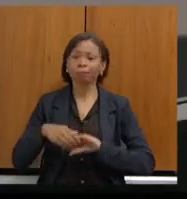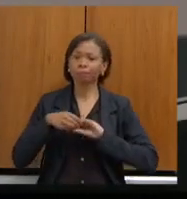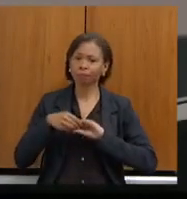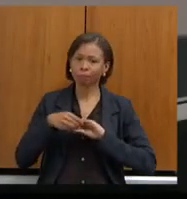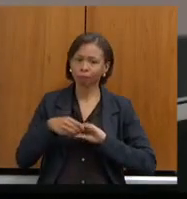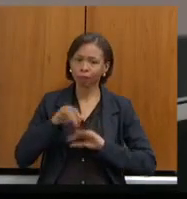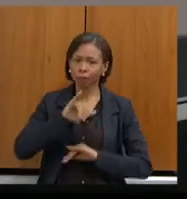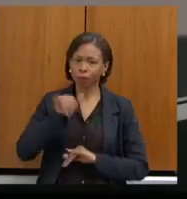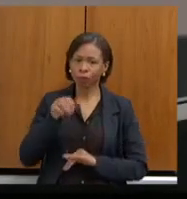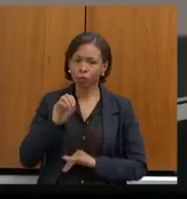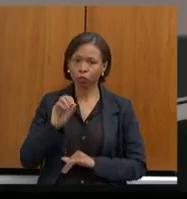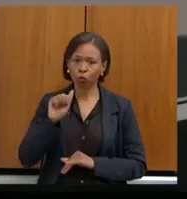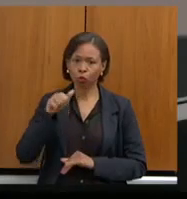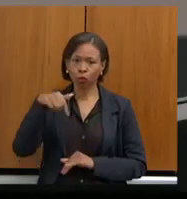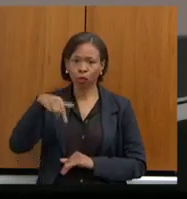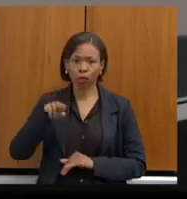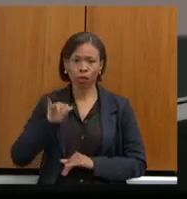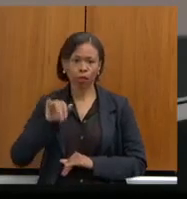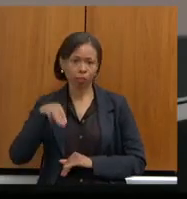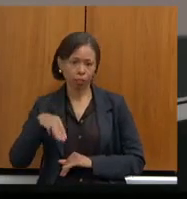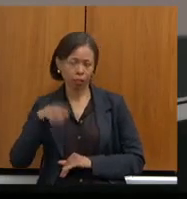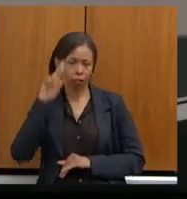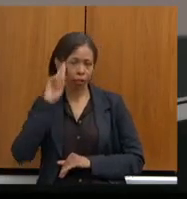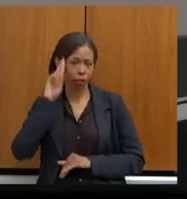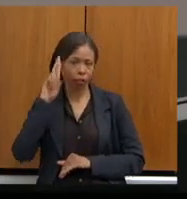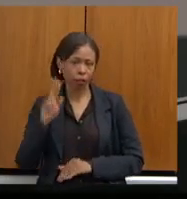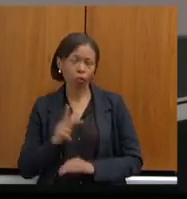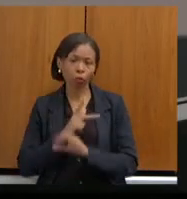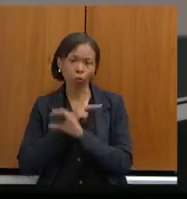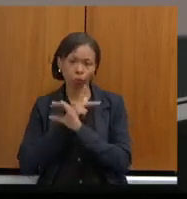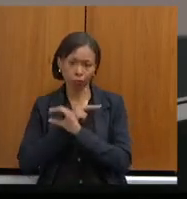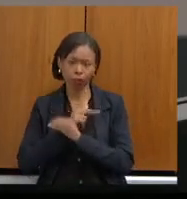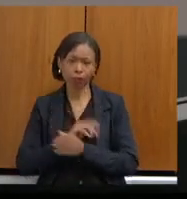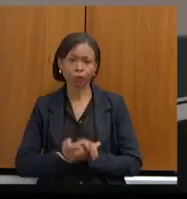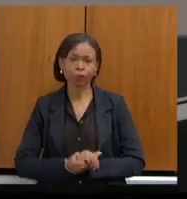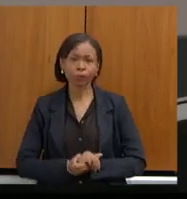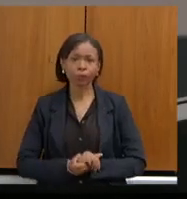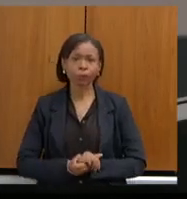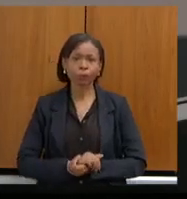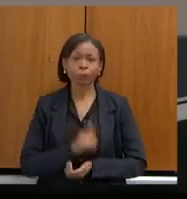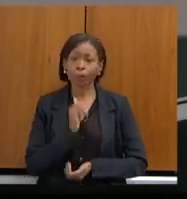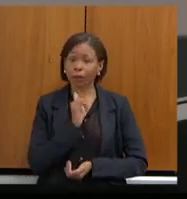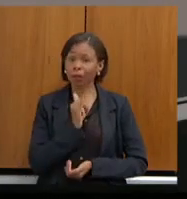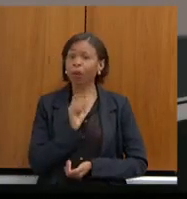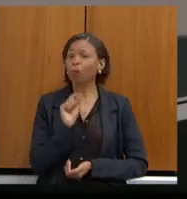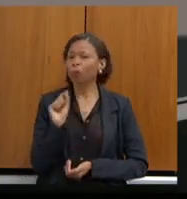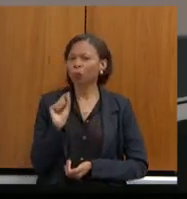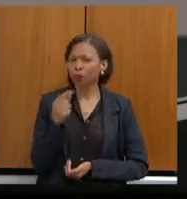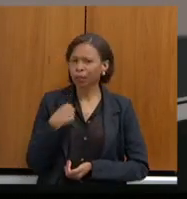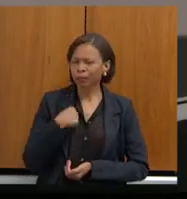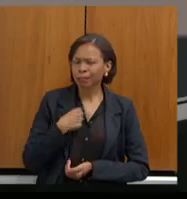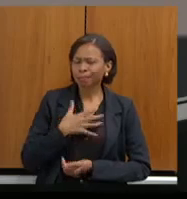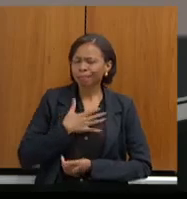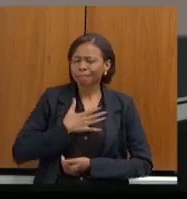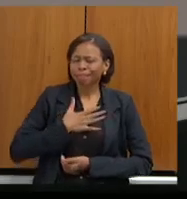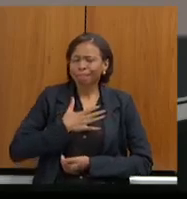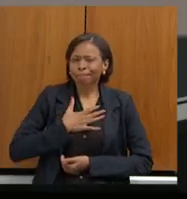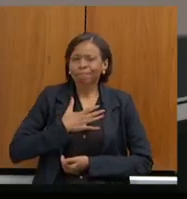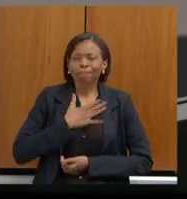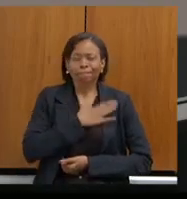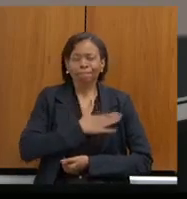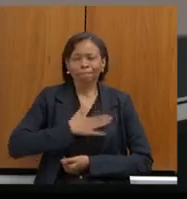ali o Doutor Joaquim que já se encontra aí na chefe da Polícia Civil e dizer que eu estou muito satisfeito Deputado João